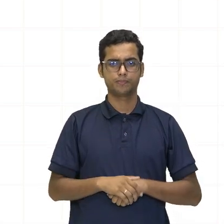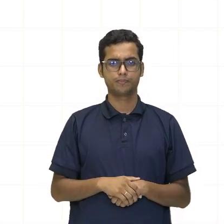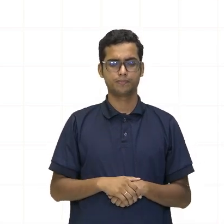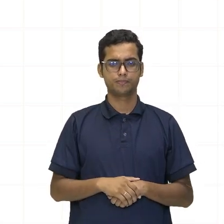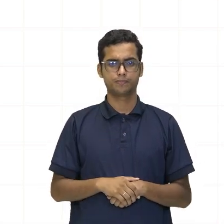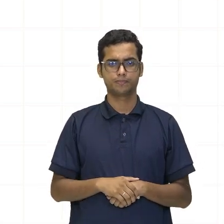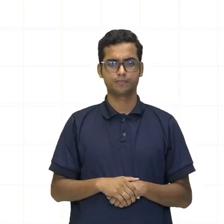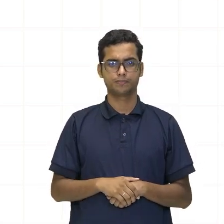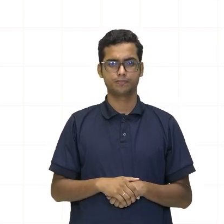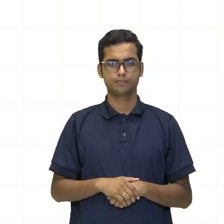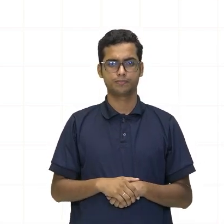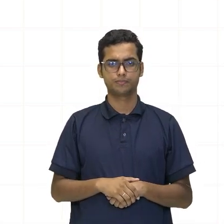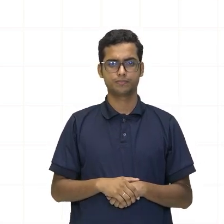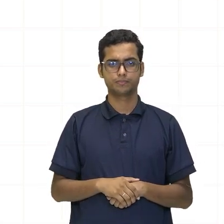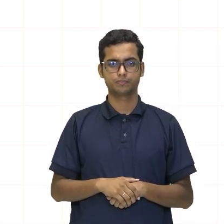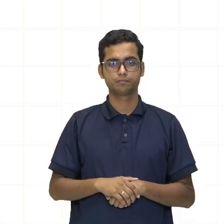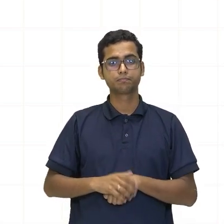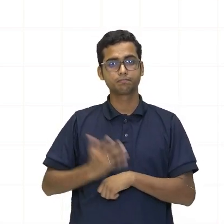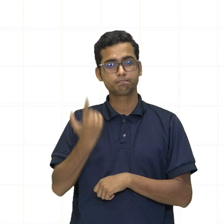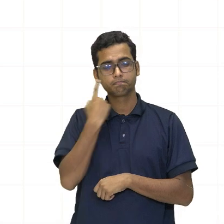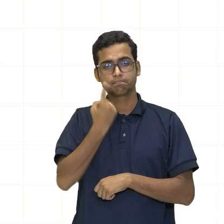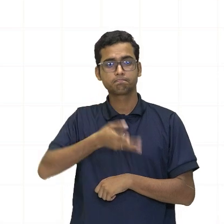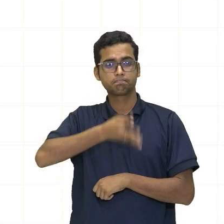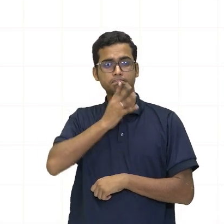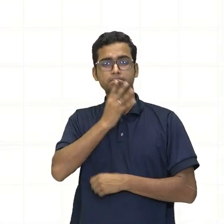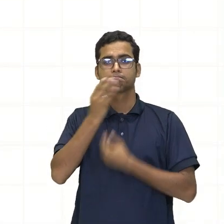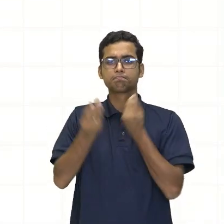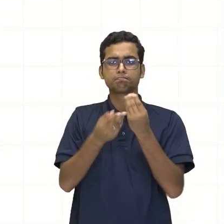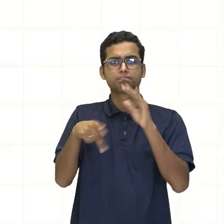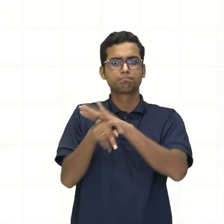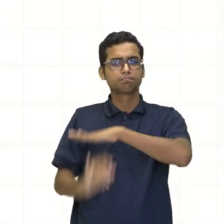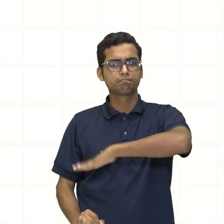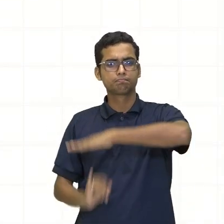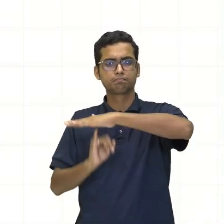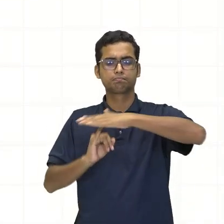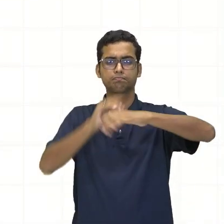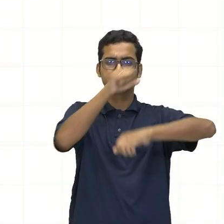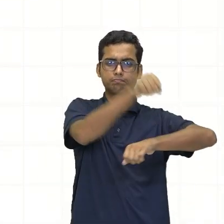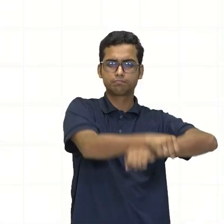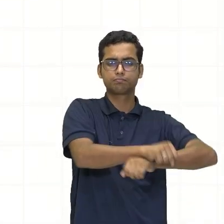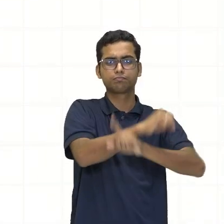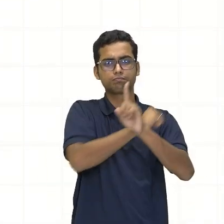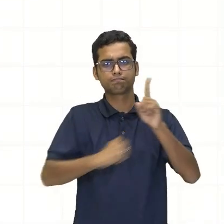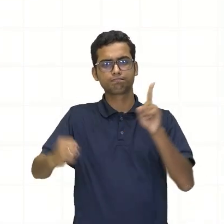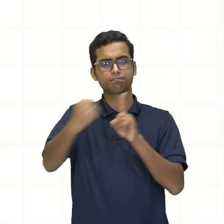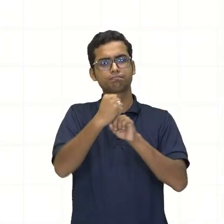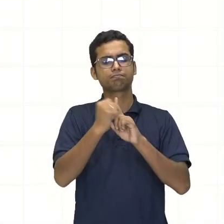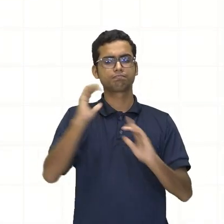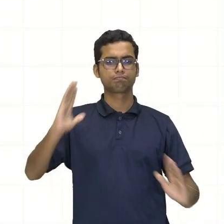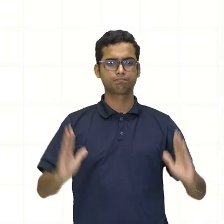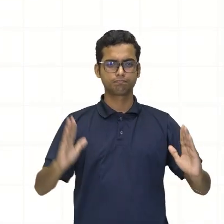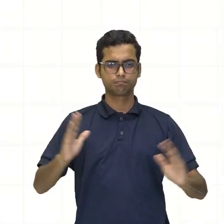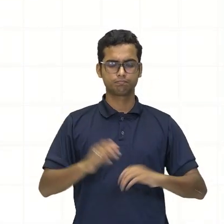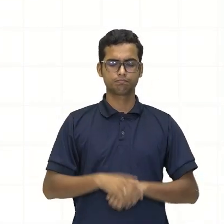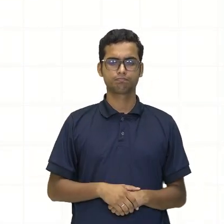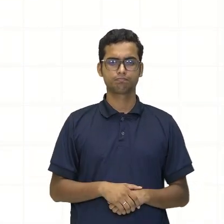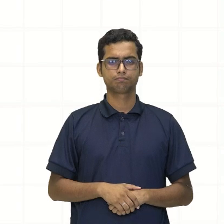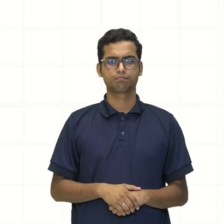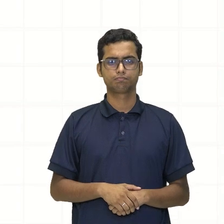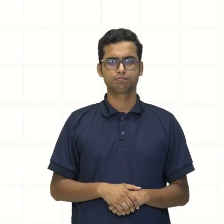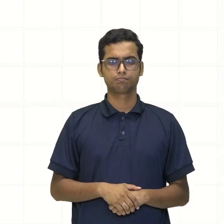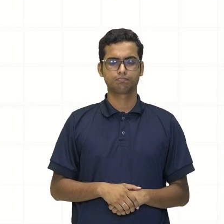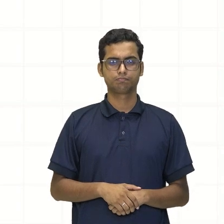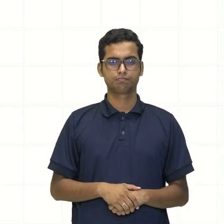a instituição da escravidão como parte do sistema social vigente. O que isso quer dizer?